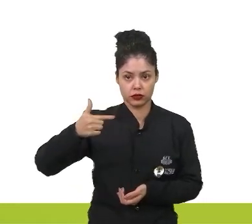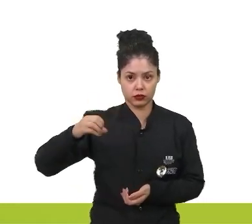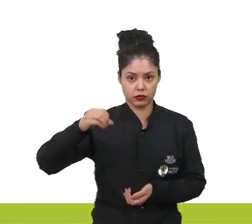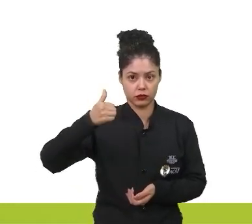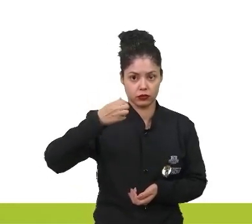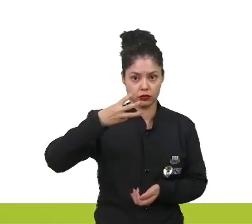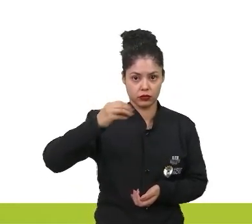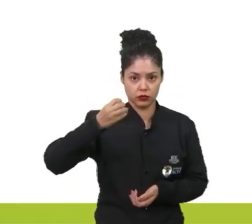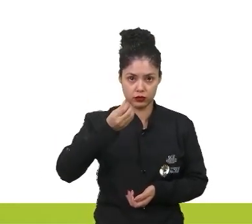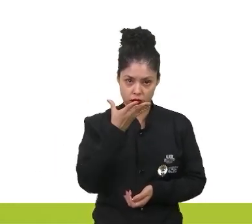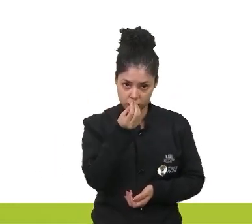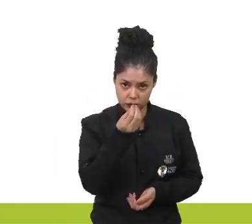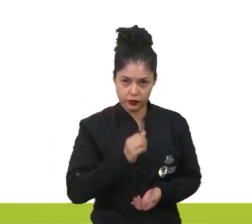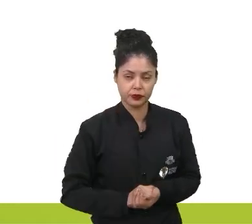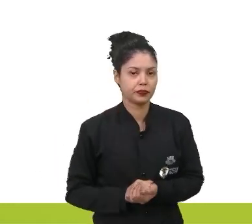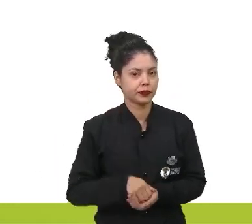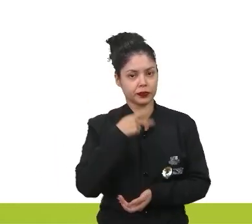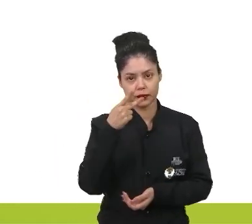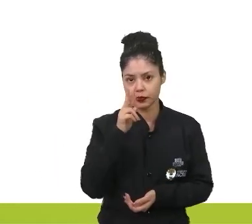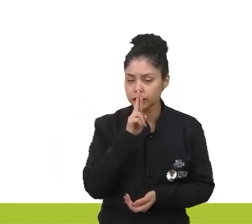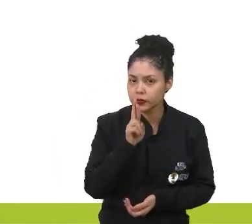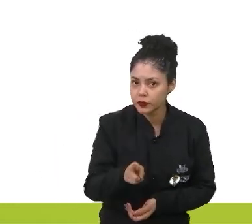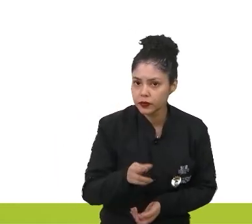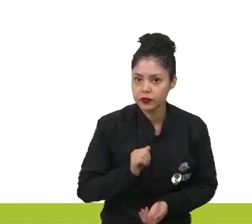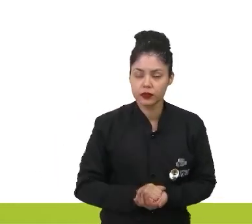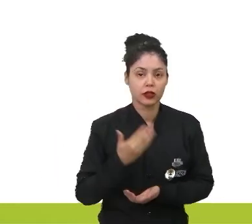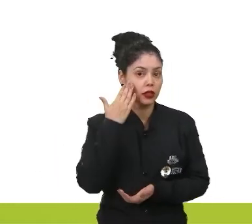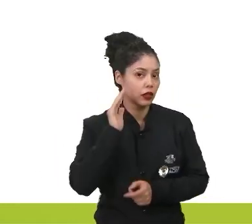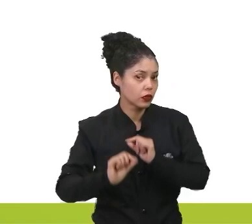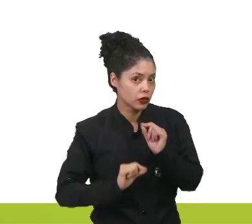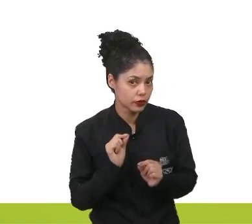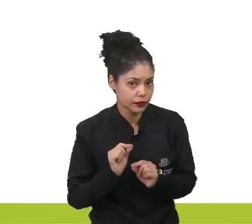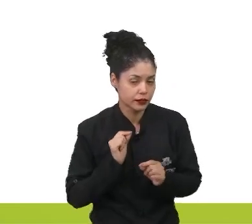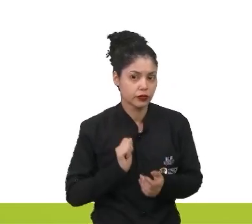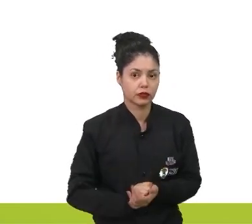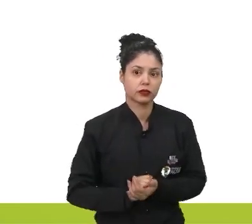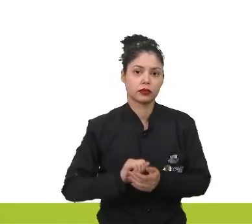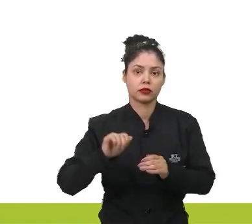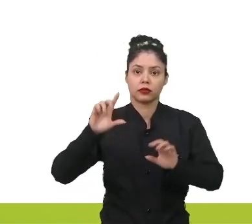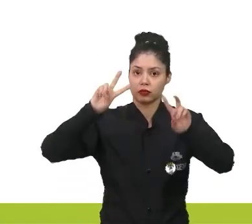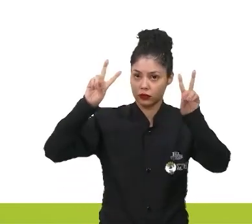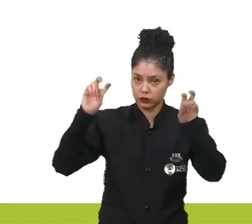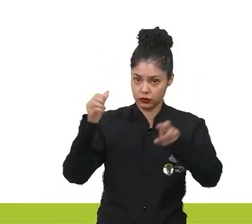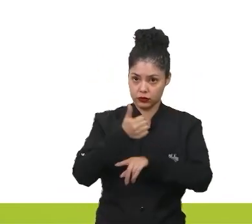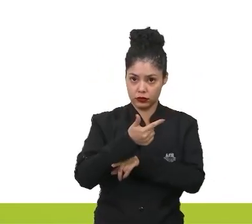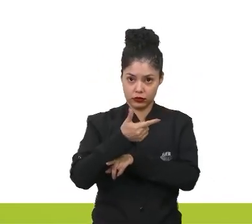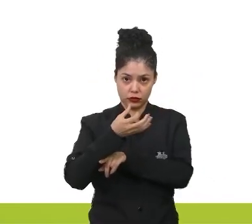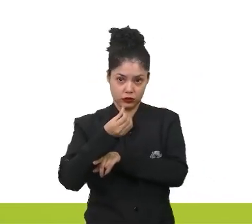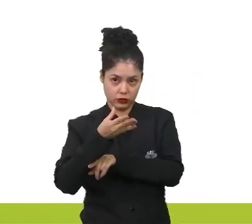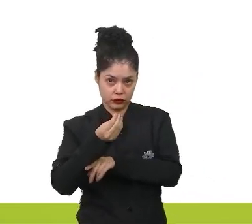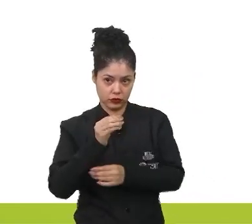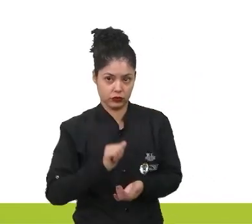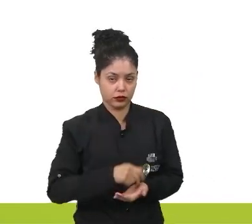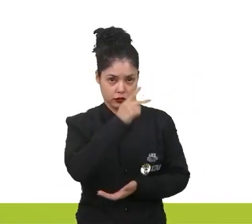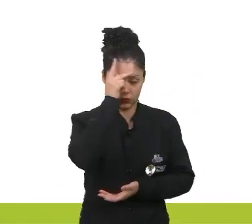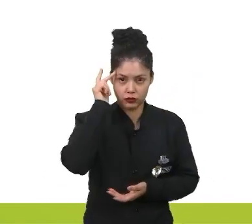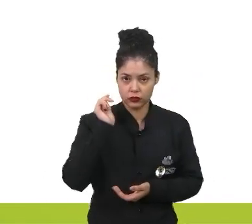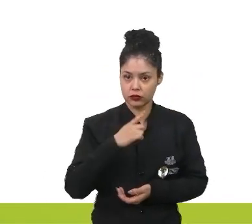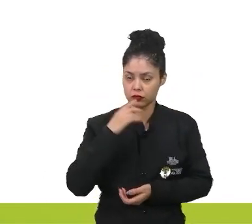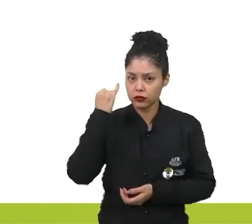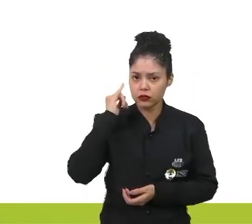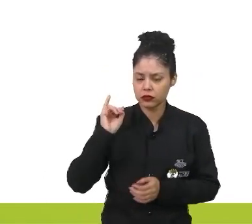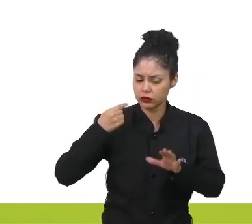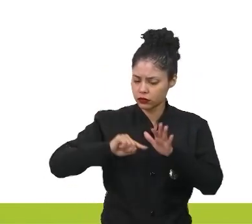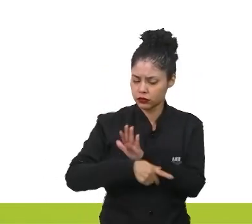60. Professor, o que eu faço para responder esse problema? Você vai entender o seguinte, que a ideia das 120 pessoas, ela